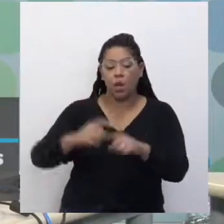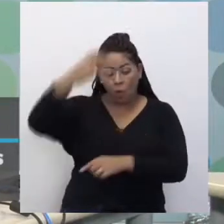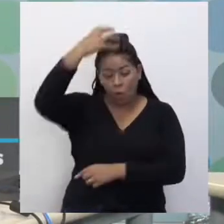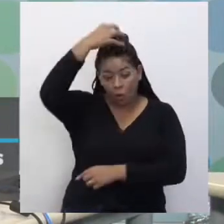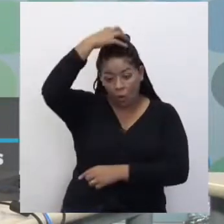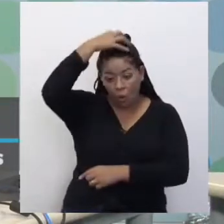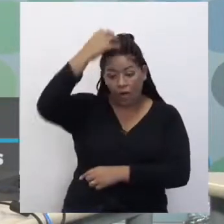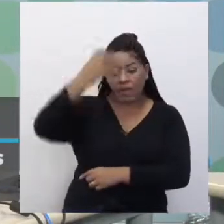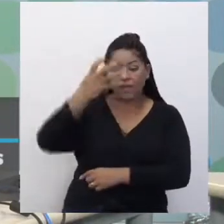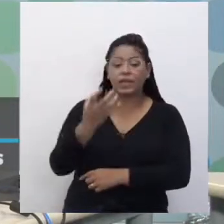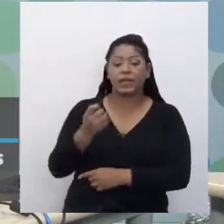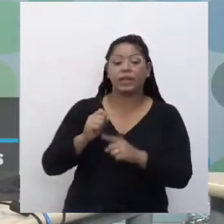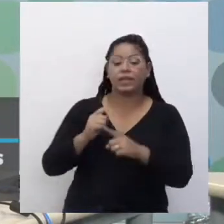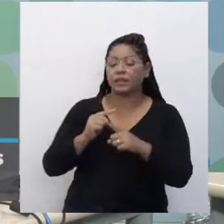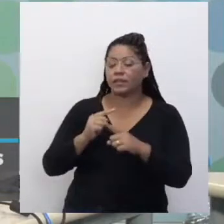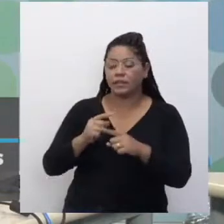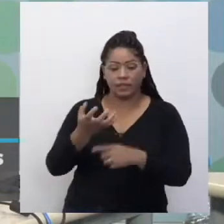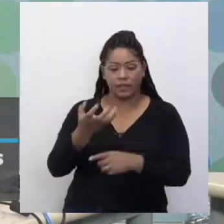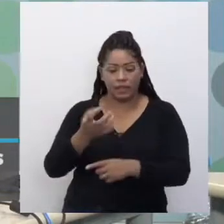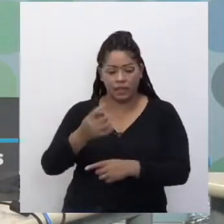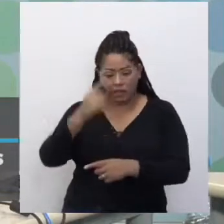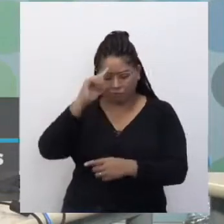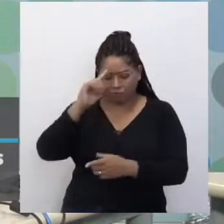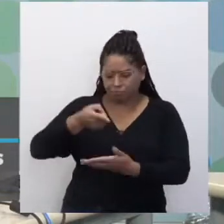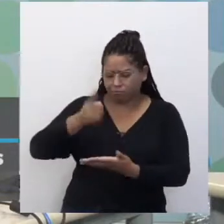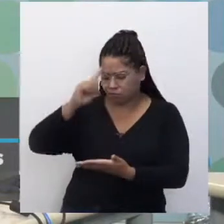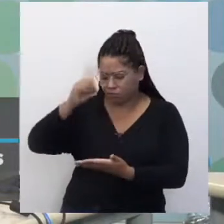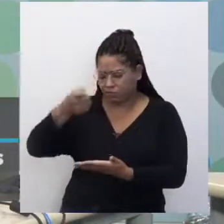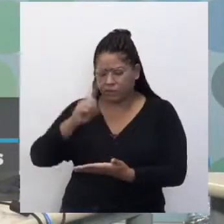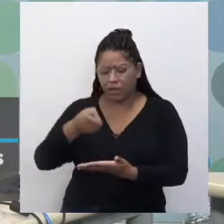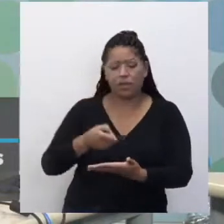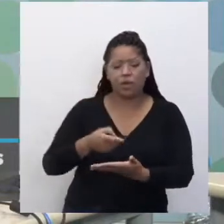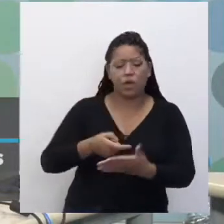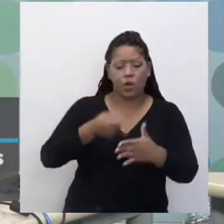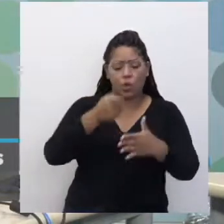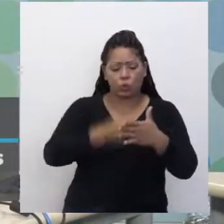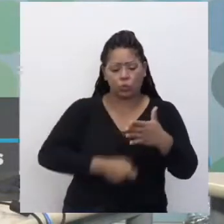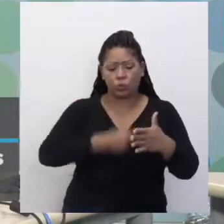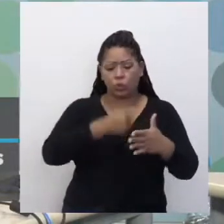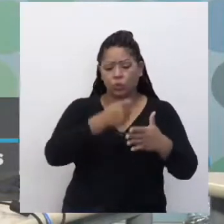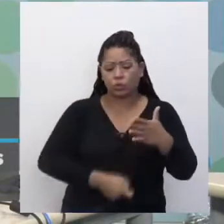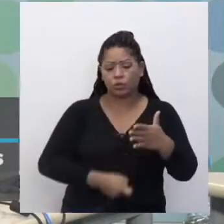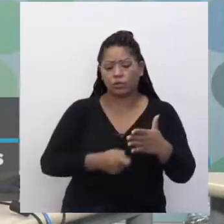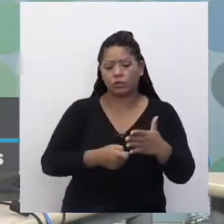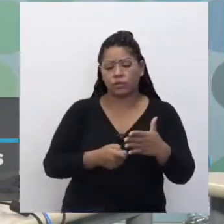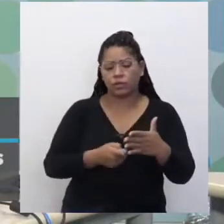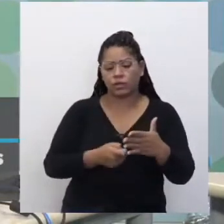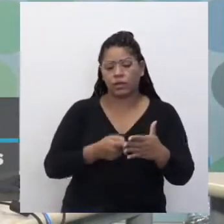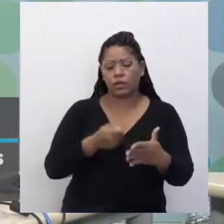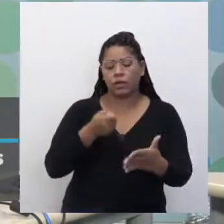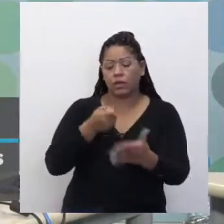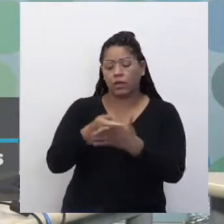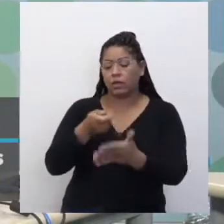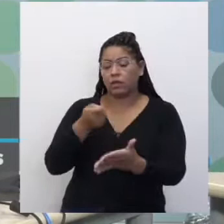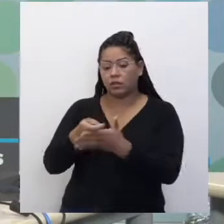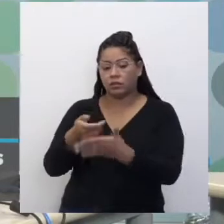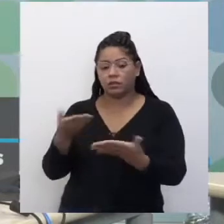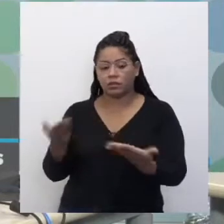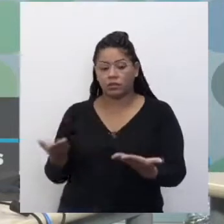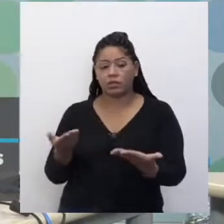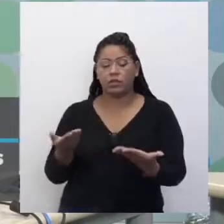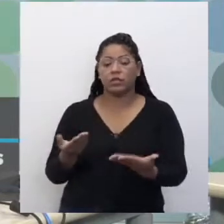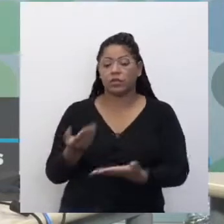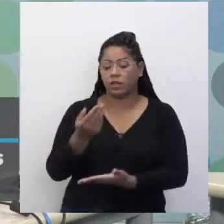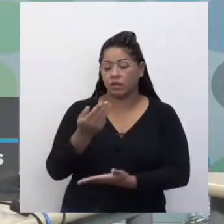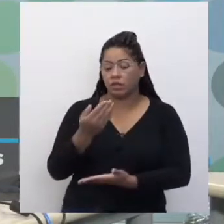de tributos, a cobrança de impostos. A gente estava conversando aqui na hora do intervalo, né, professor Antônio, da questão da unificação das moedas,